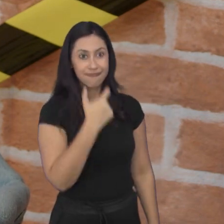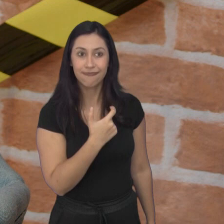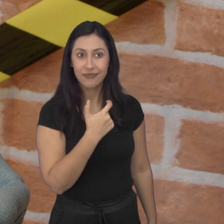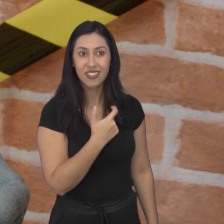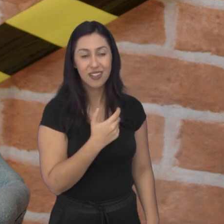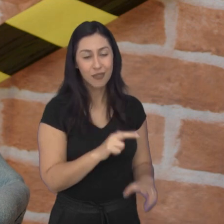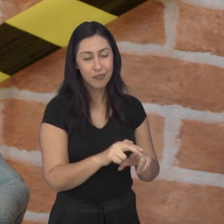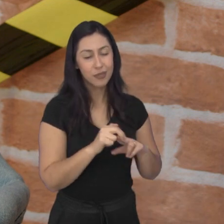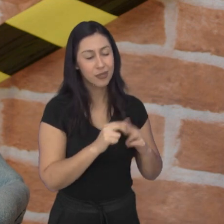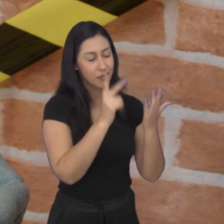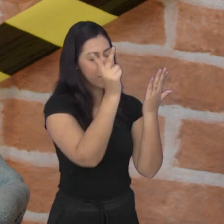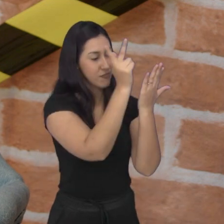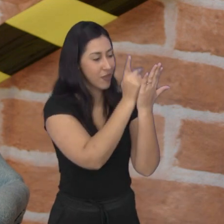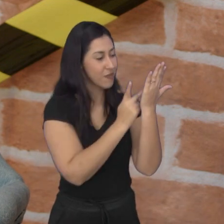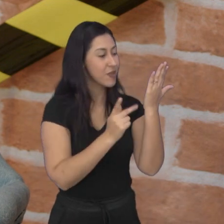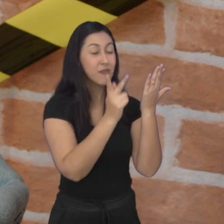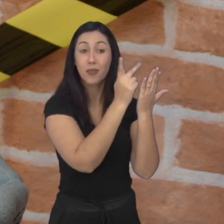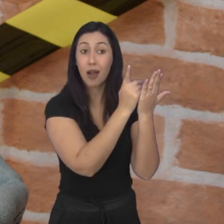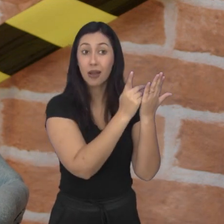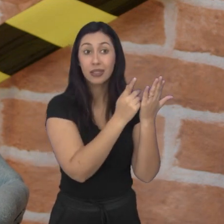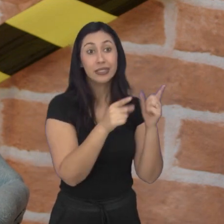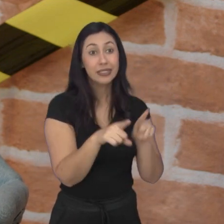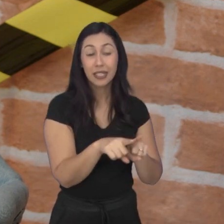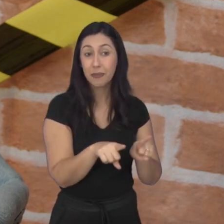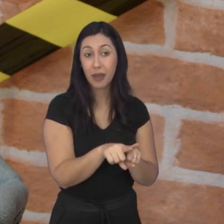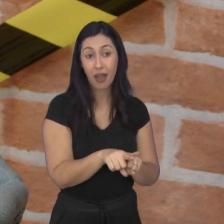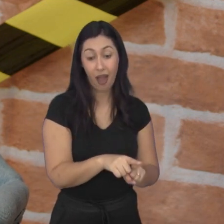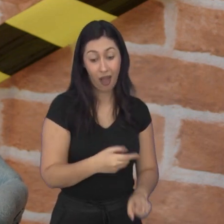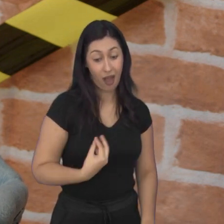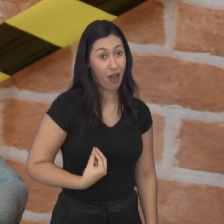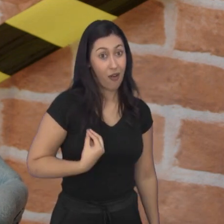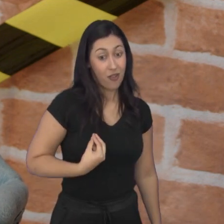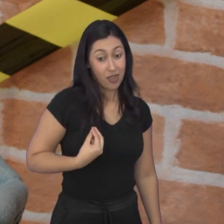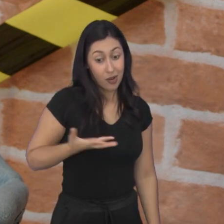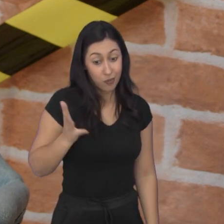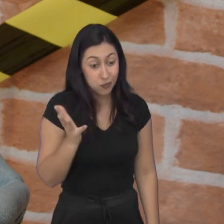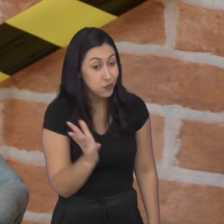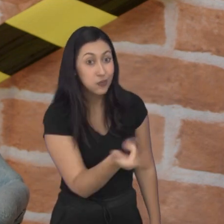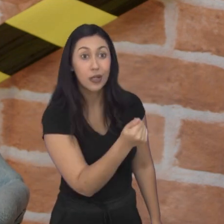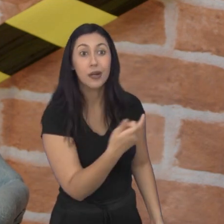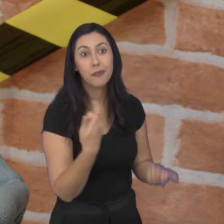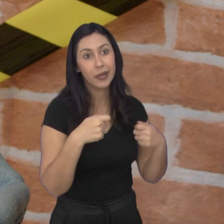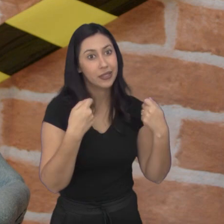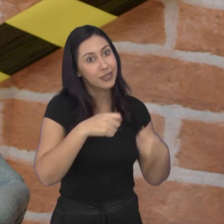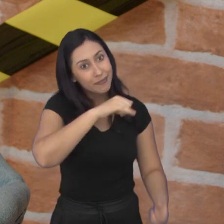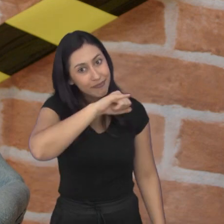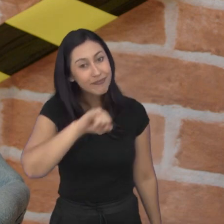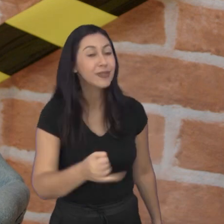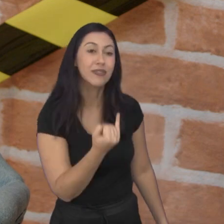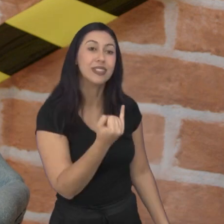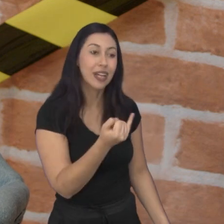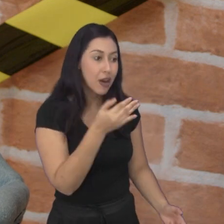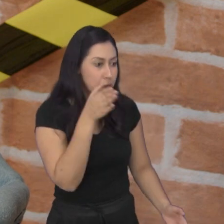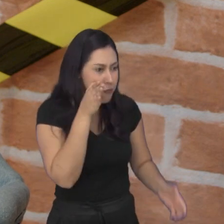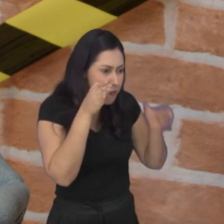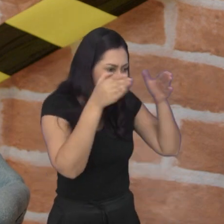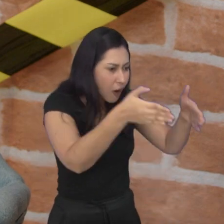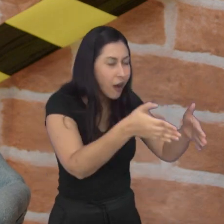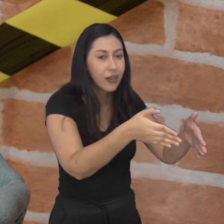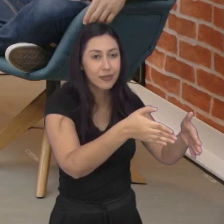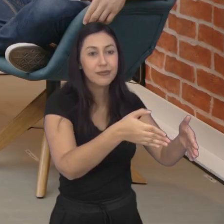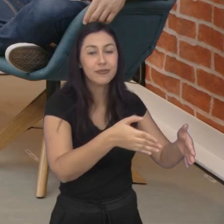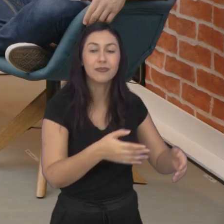não desenharia. Uhum. E a vida é muito curta para você ser bom em 2 coisas. Então, pelo menos engatilhei